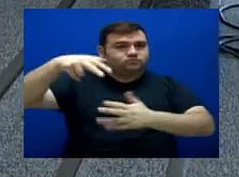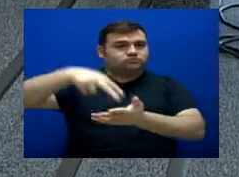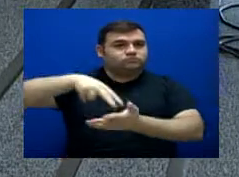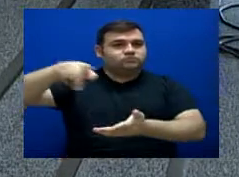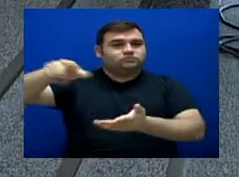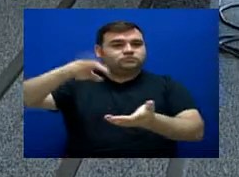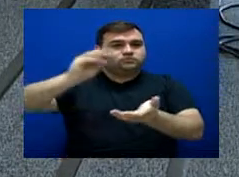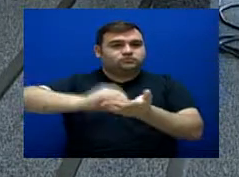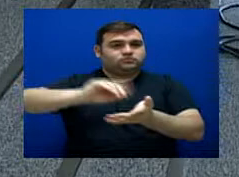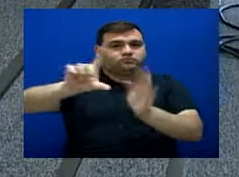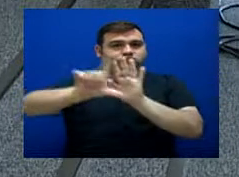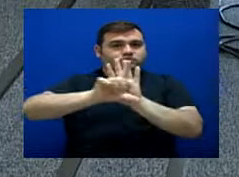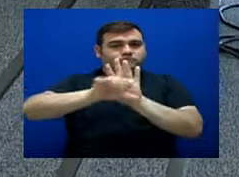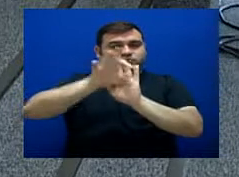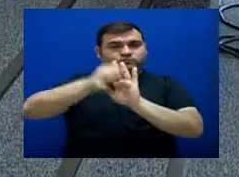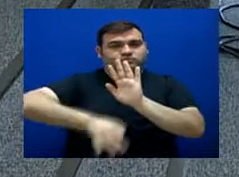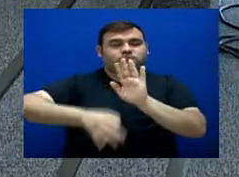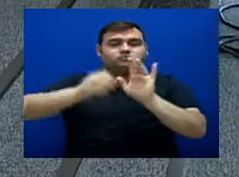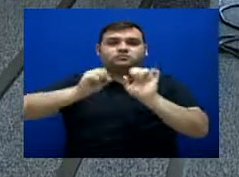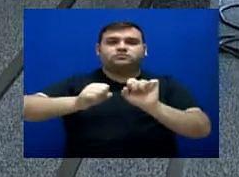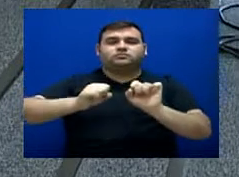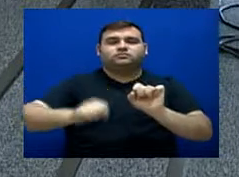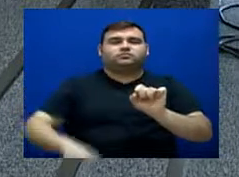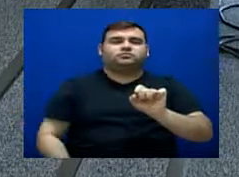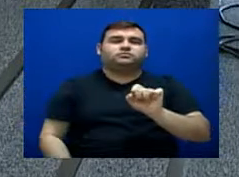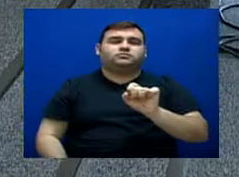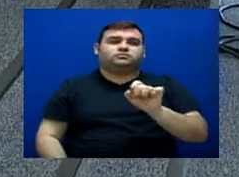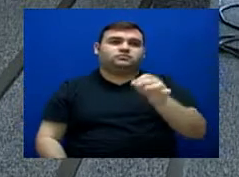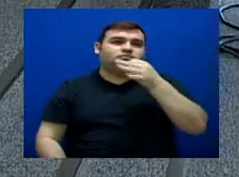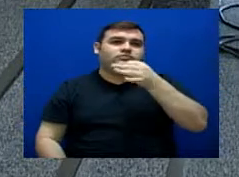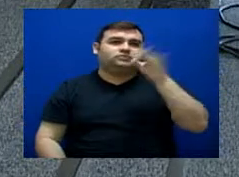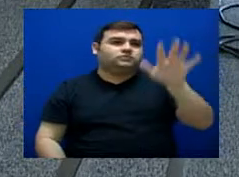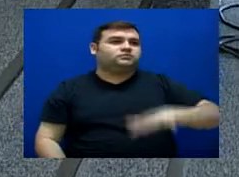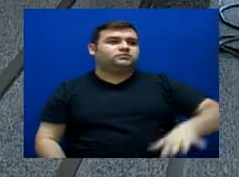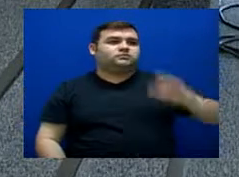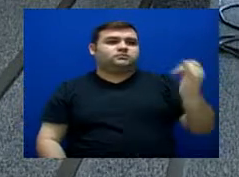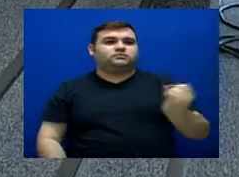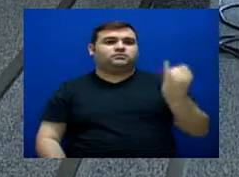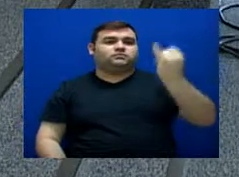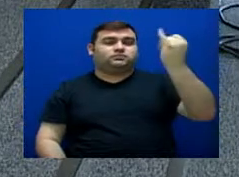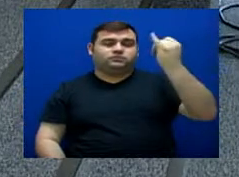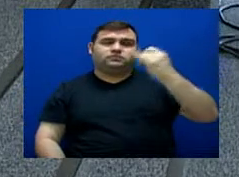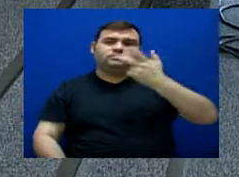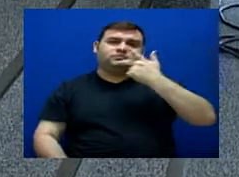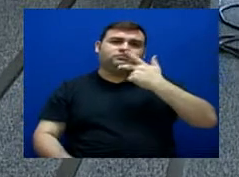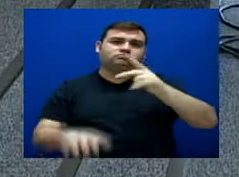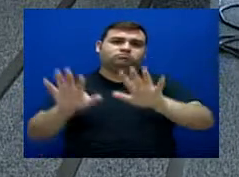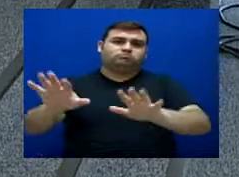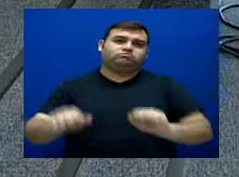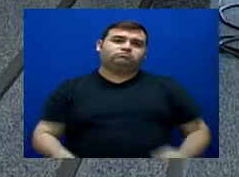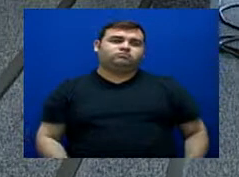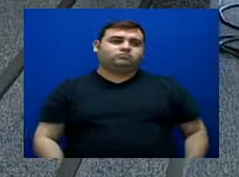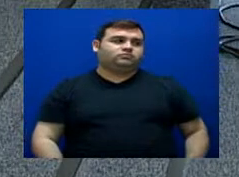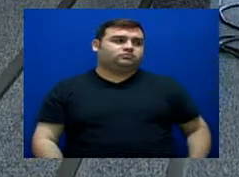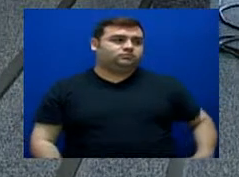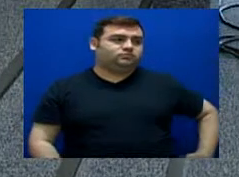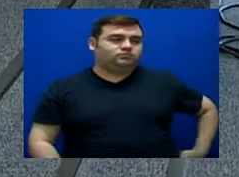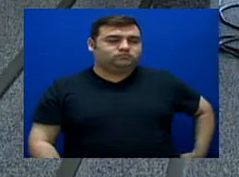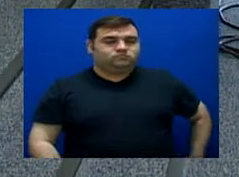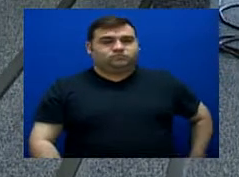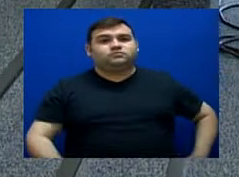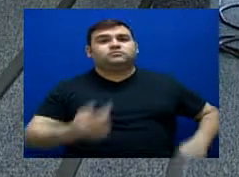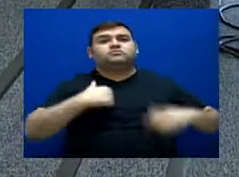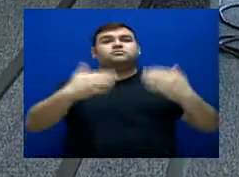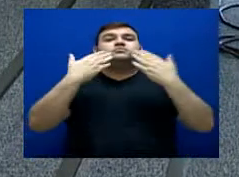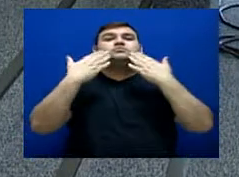tribuna, foi inscrito pela lei, ele tem que falar, por favor, a manifestação às suas é importante, mas deixa ele falar na tribuna. Eu só quero